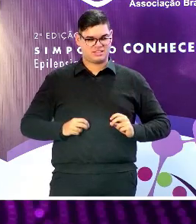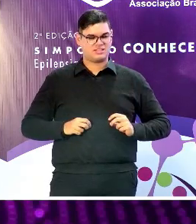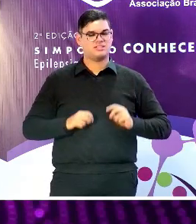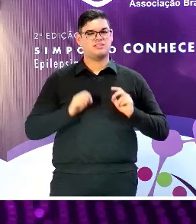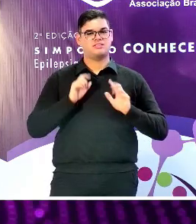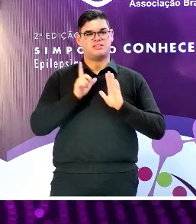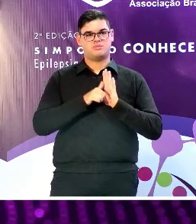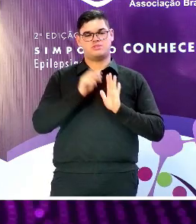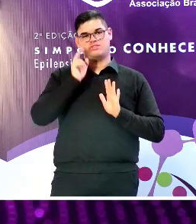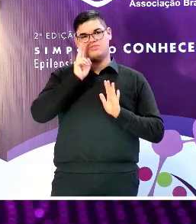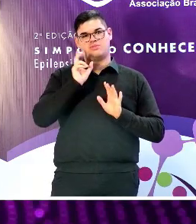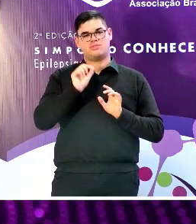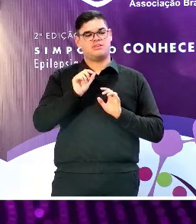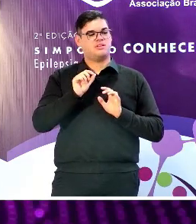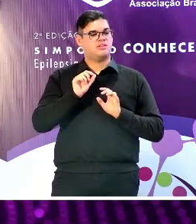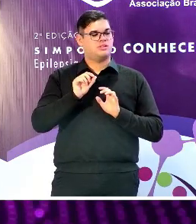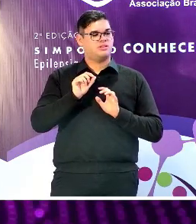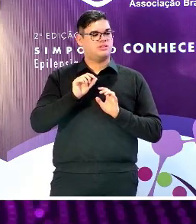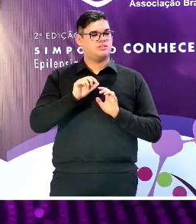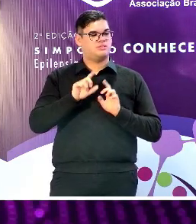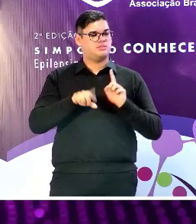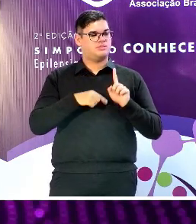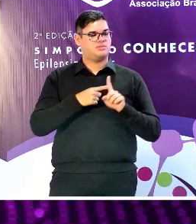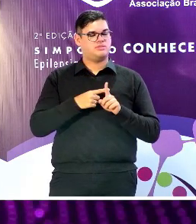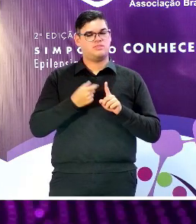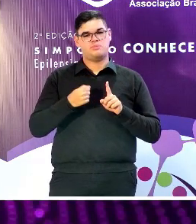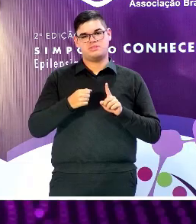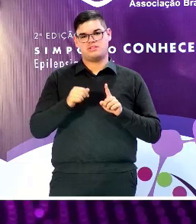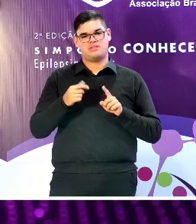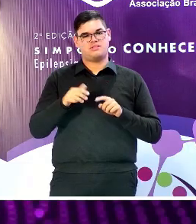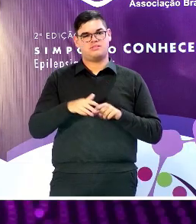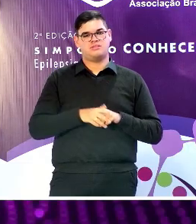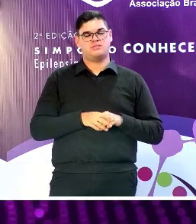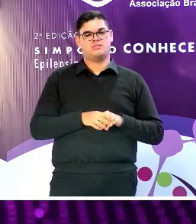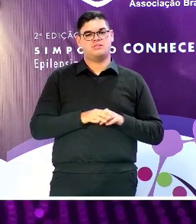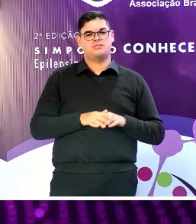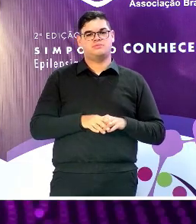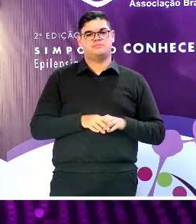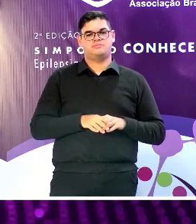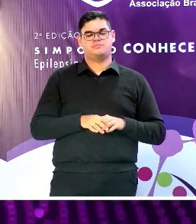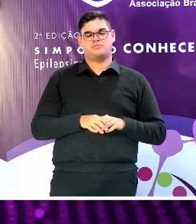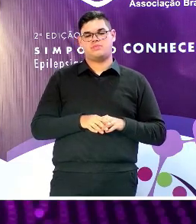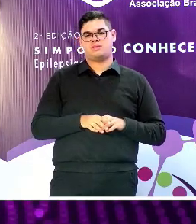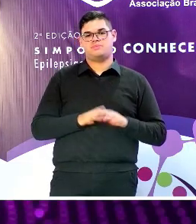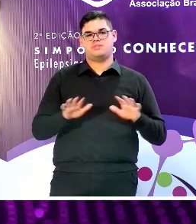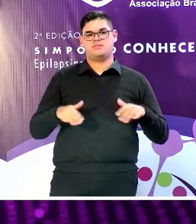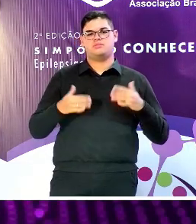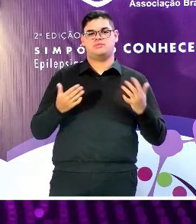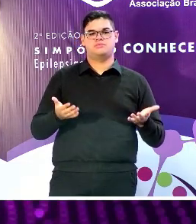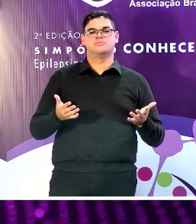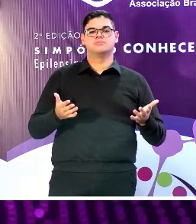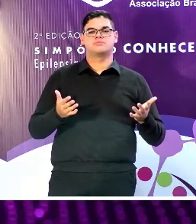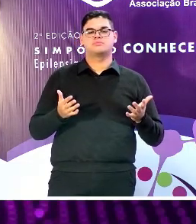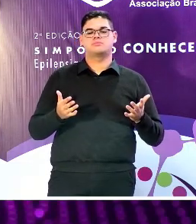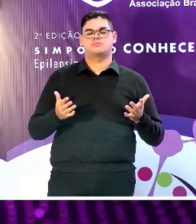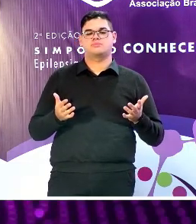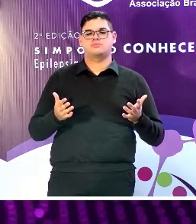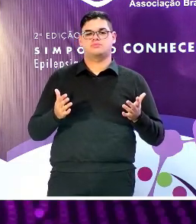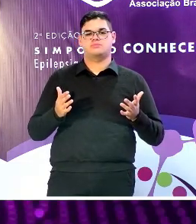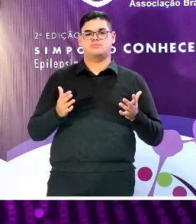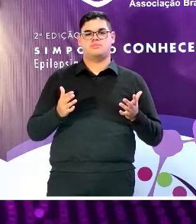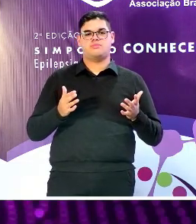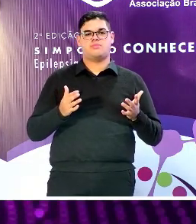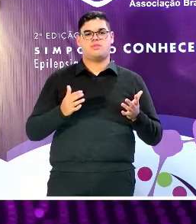certa especificidade desses compostos para a proteína ATP1A3, a gente acabou desviando as